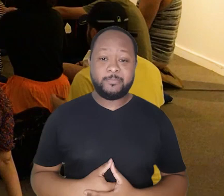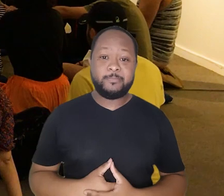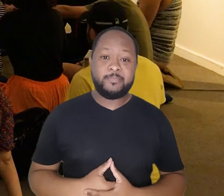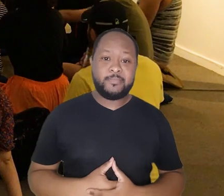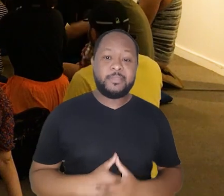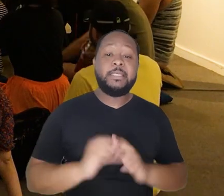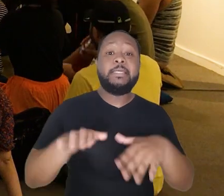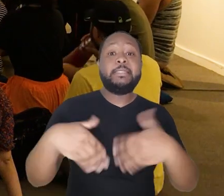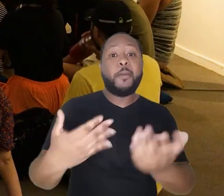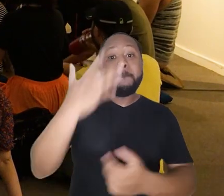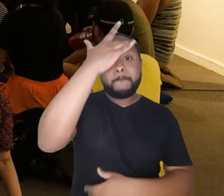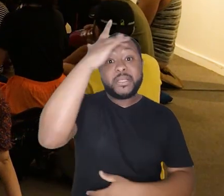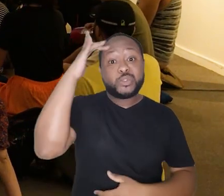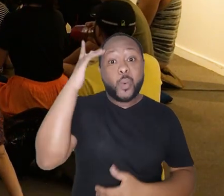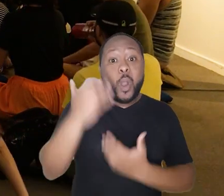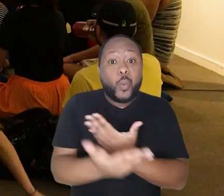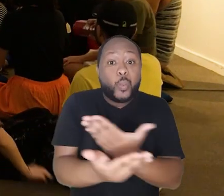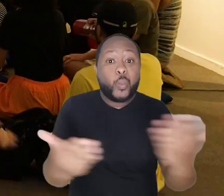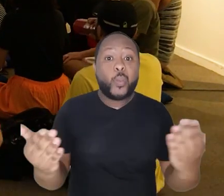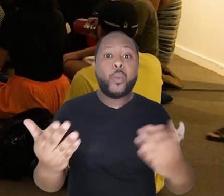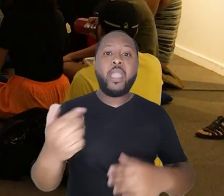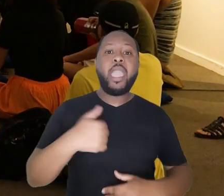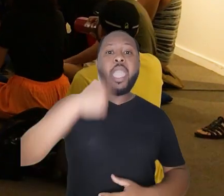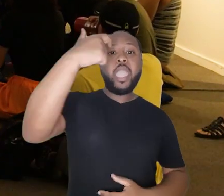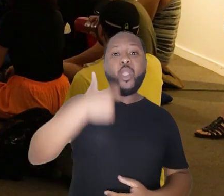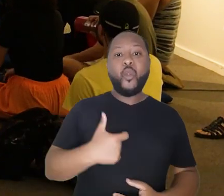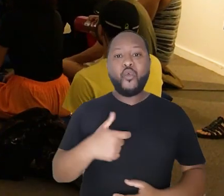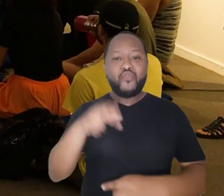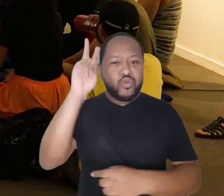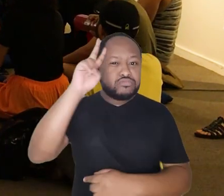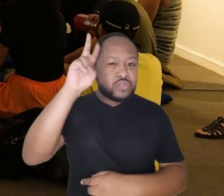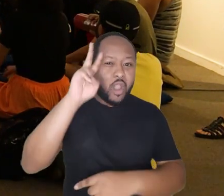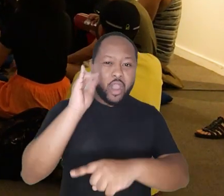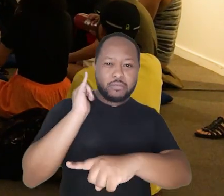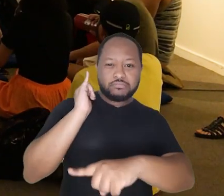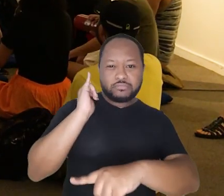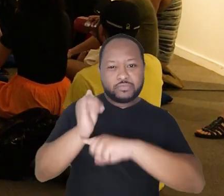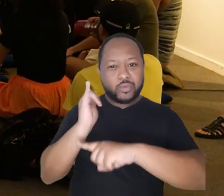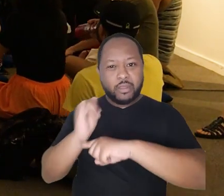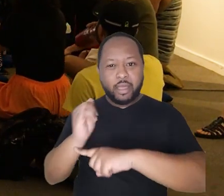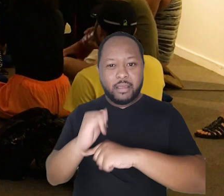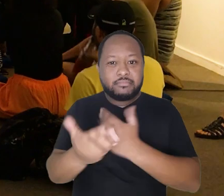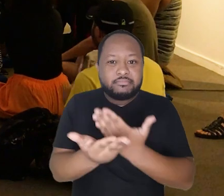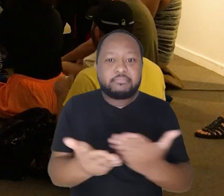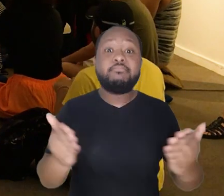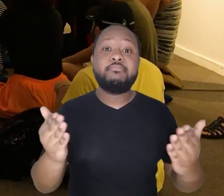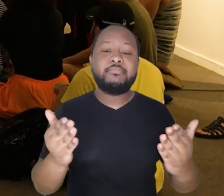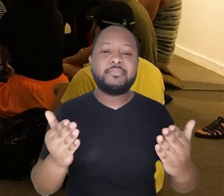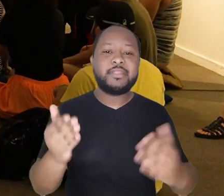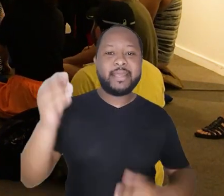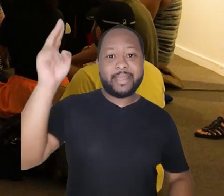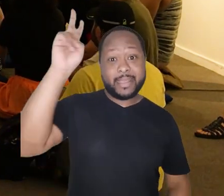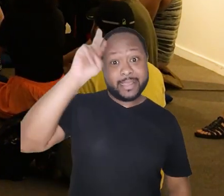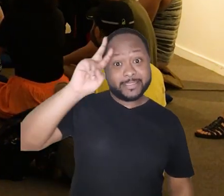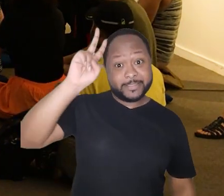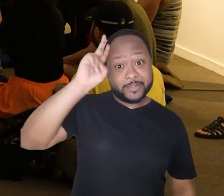Bom, pessoal, eu vou contar para vocês uma história. A história tem a ver com esse pote